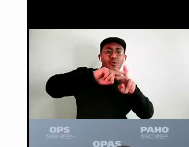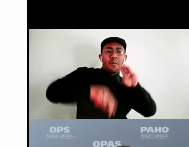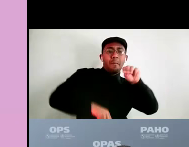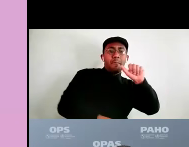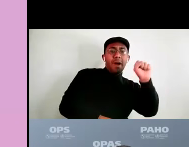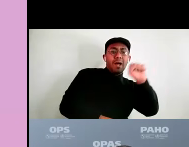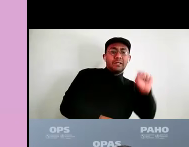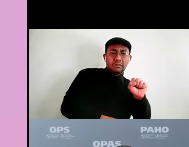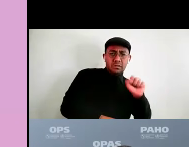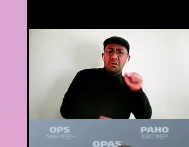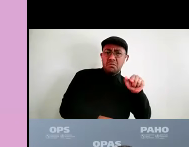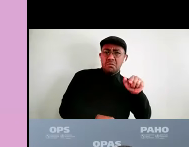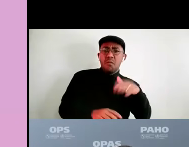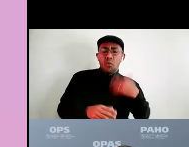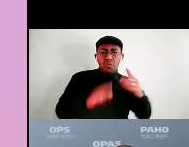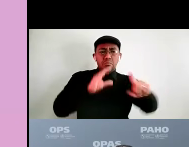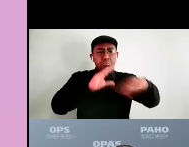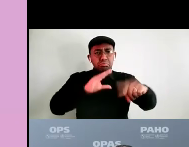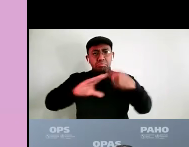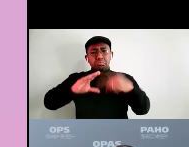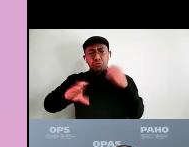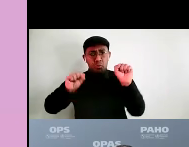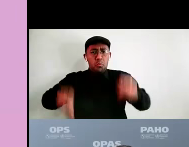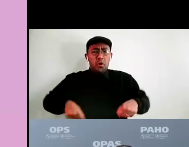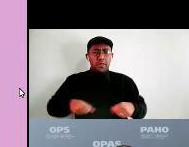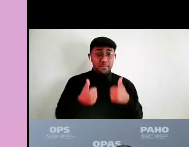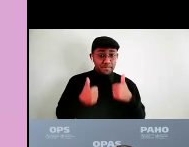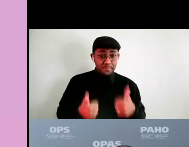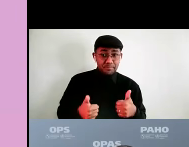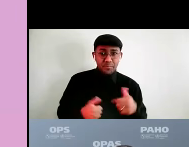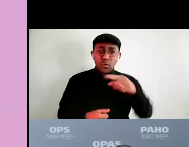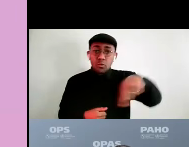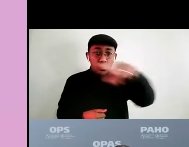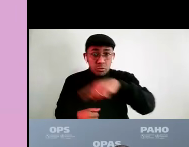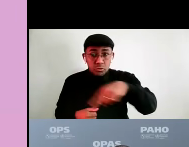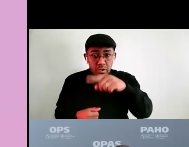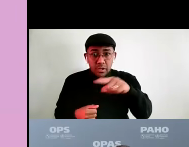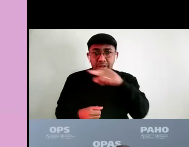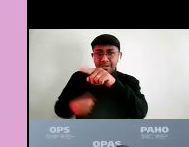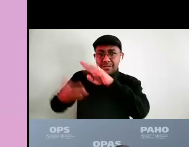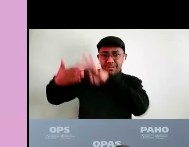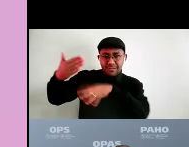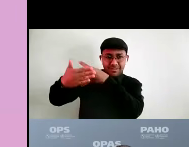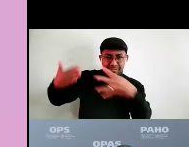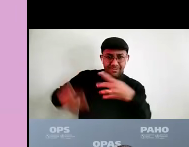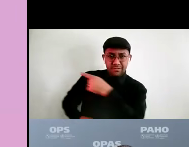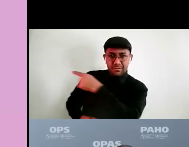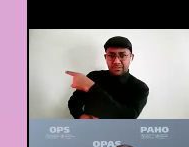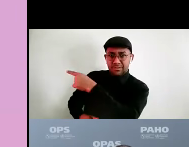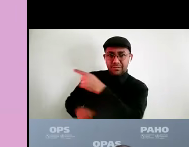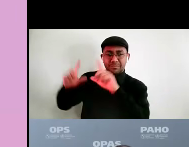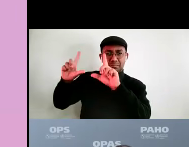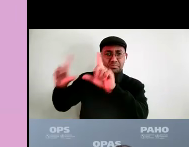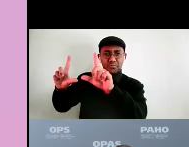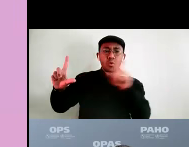Califórnia, Equador, Peru, México, Bolívia, entre outros lugares. Lembrar também que através desse QR vocês podem